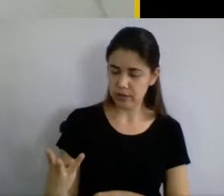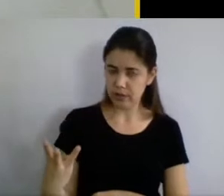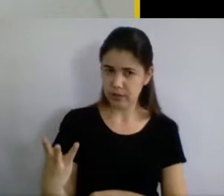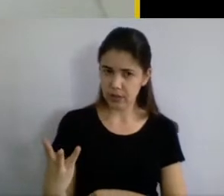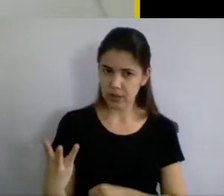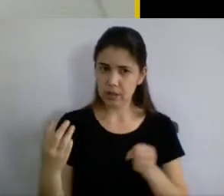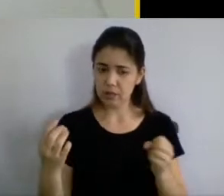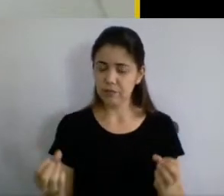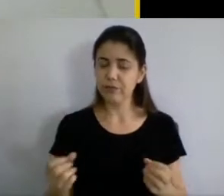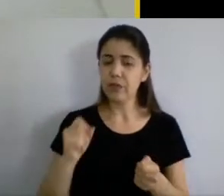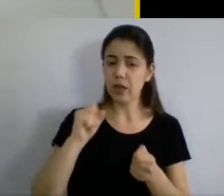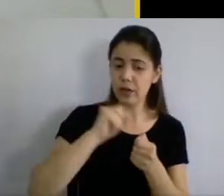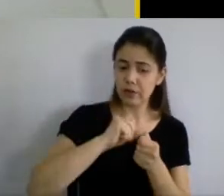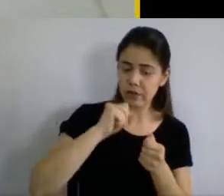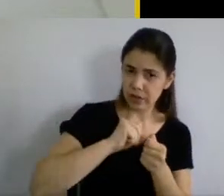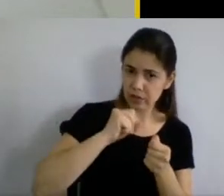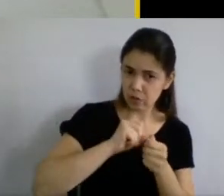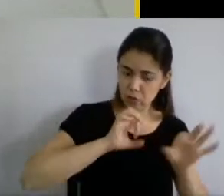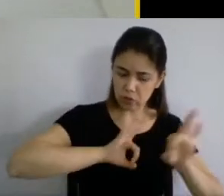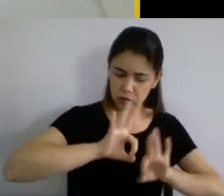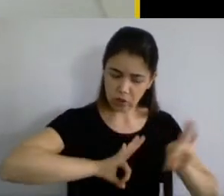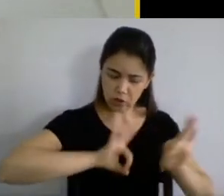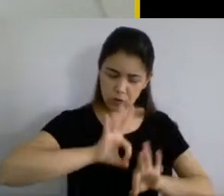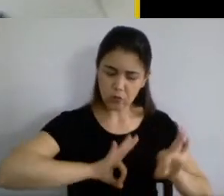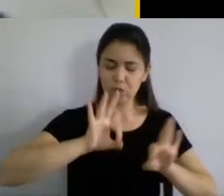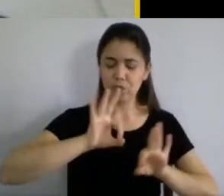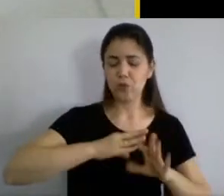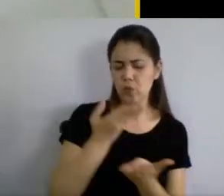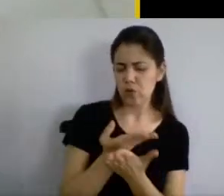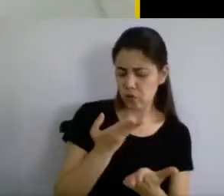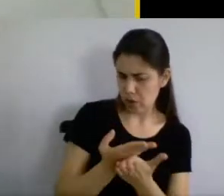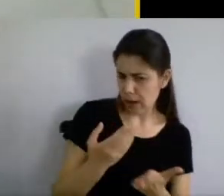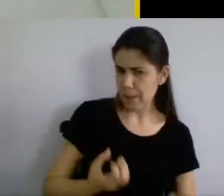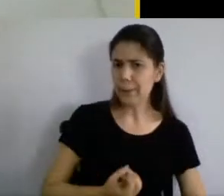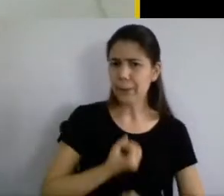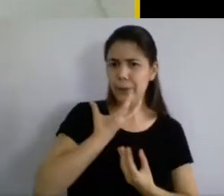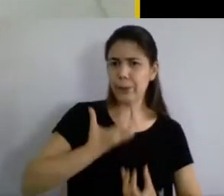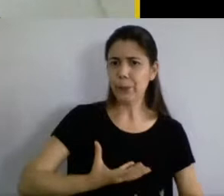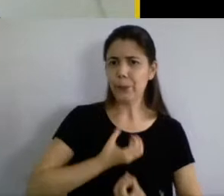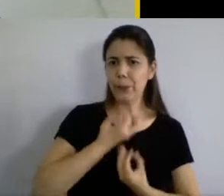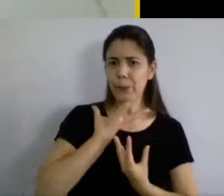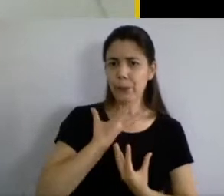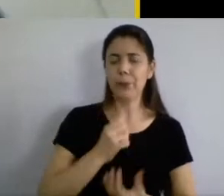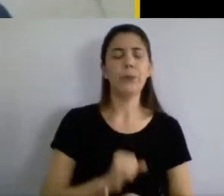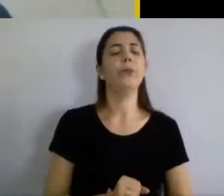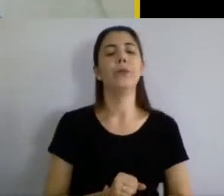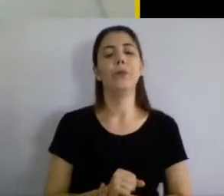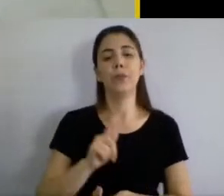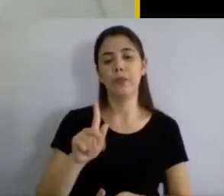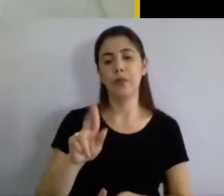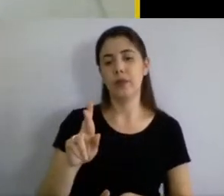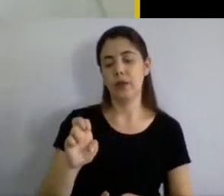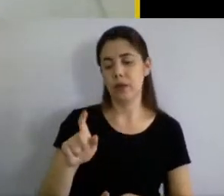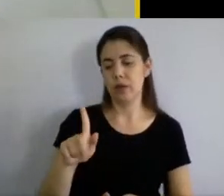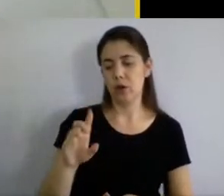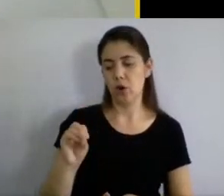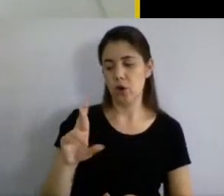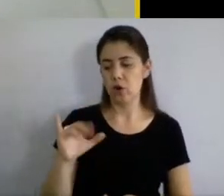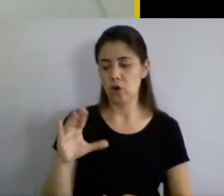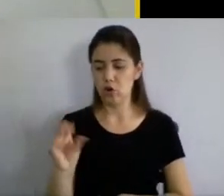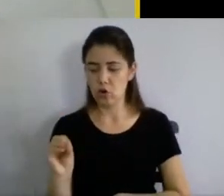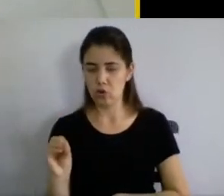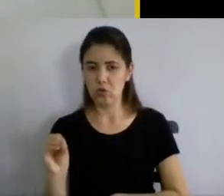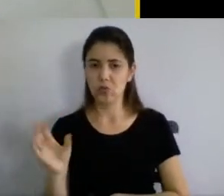Gregório de Matos no Códice Ascenso Cunha. Com essa segunda obra, publicada em 5 volumes, ele e o